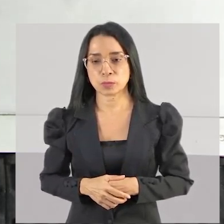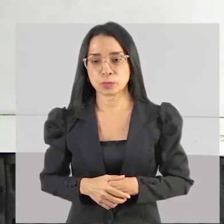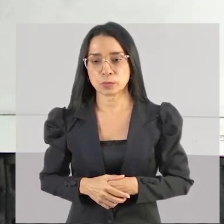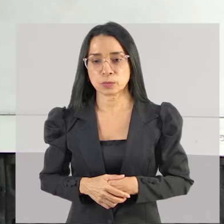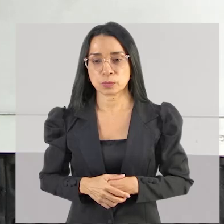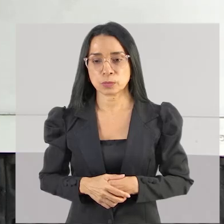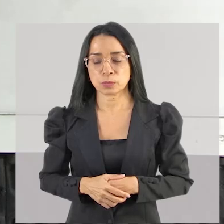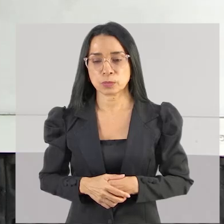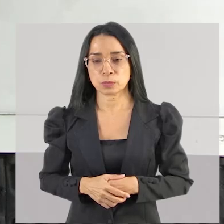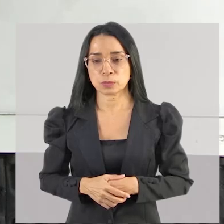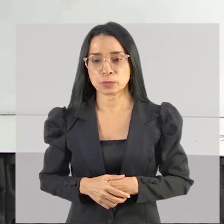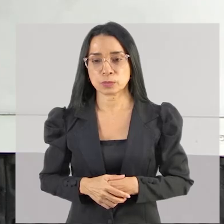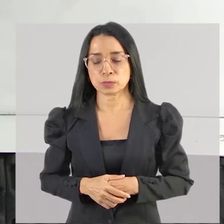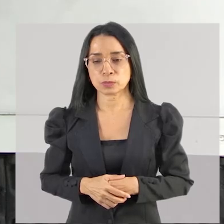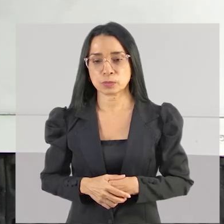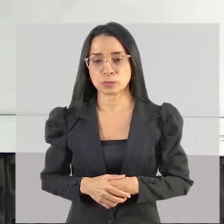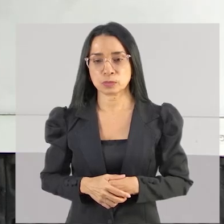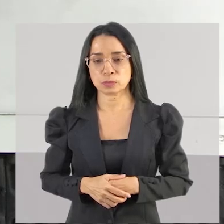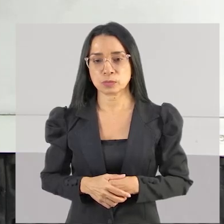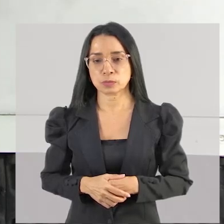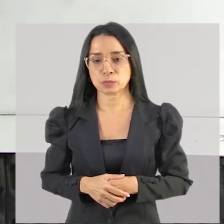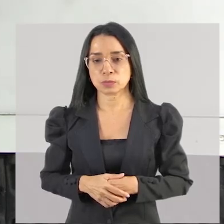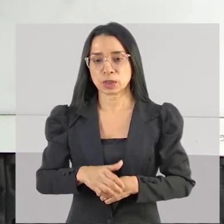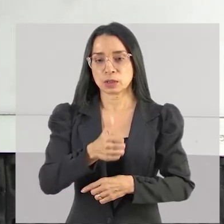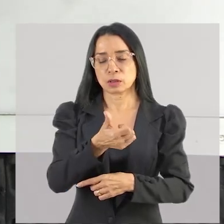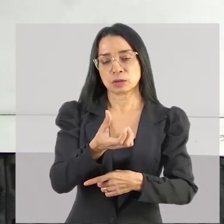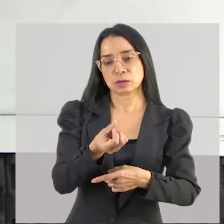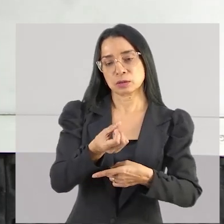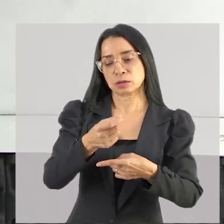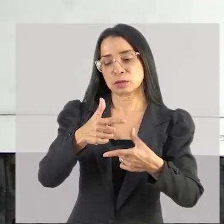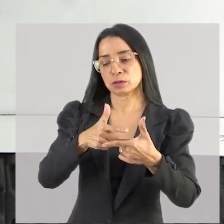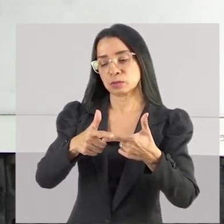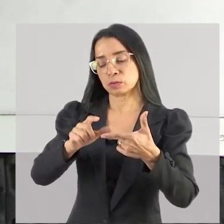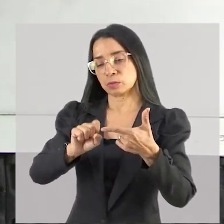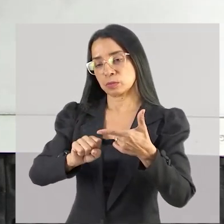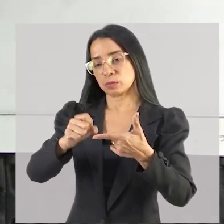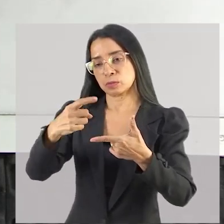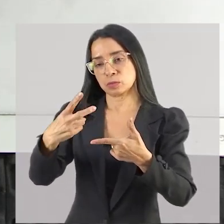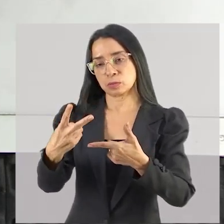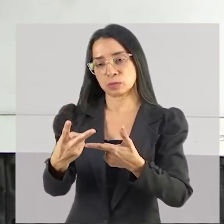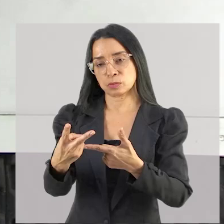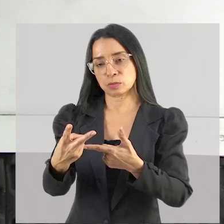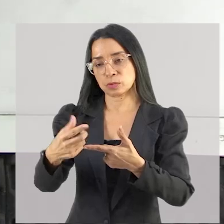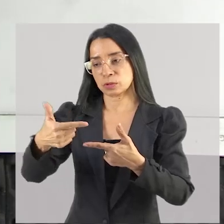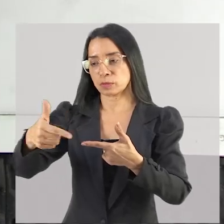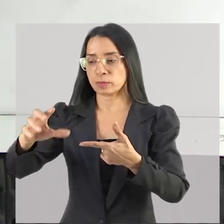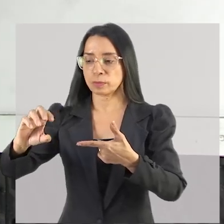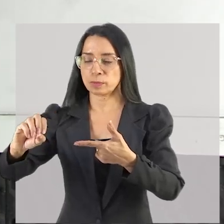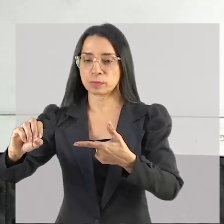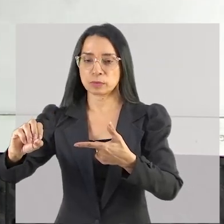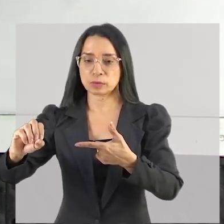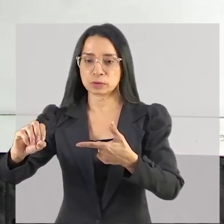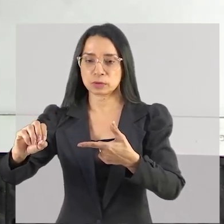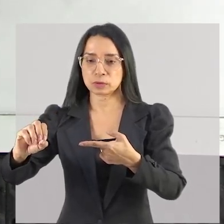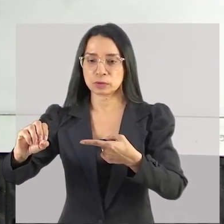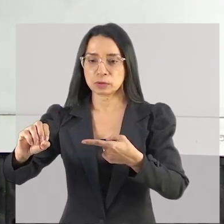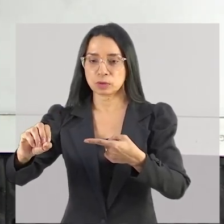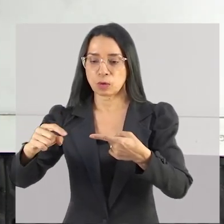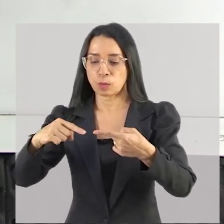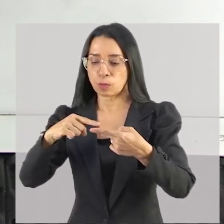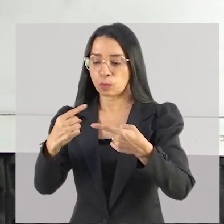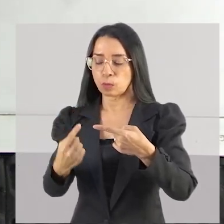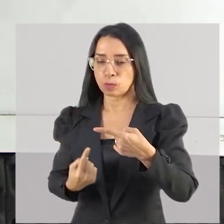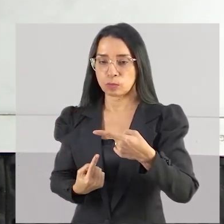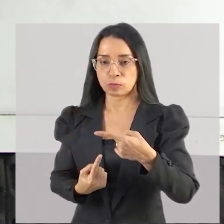16 por 8, 2. Então, bem aqui vai ser o quê? 20. Está para 8 por 8, vai dar o quê?